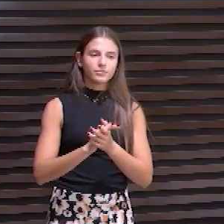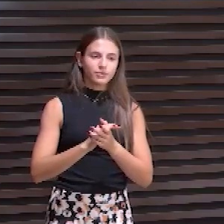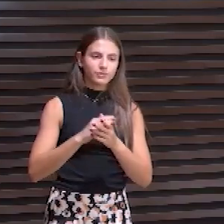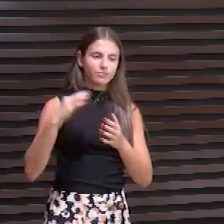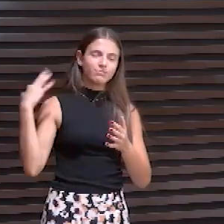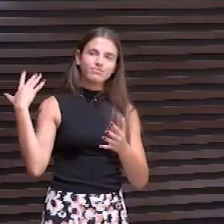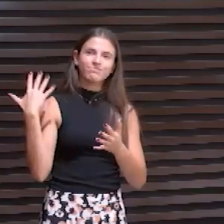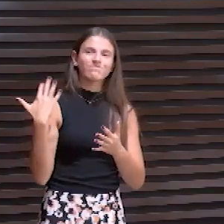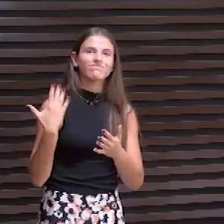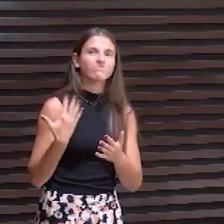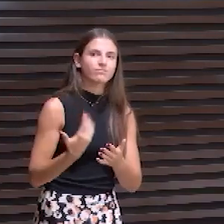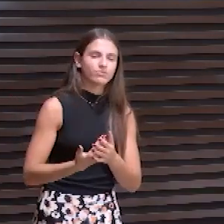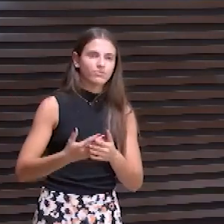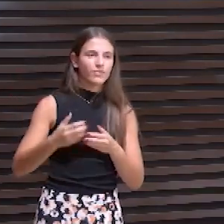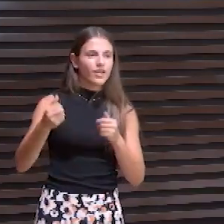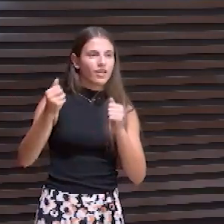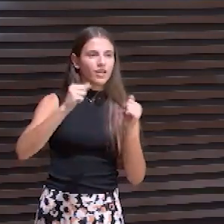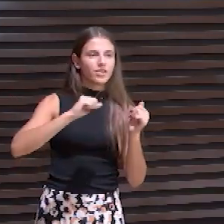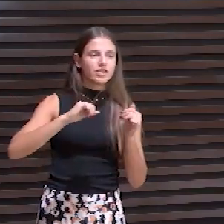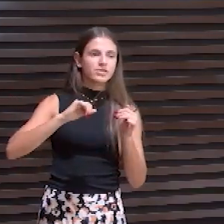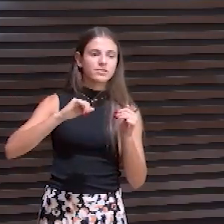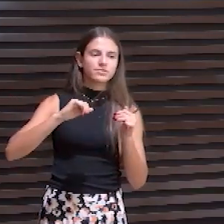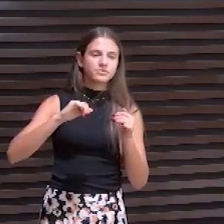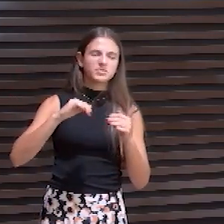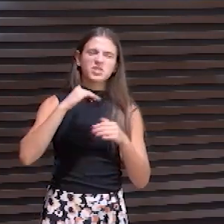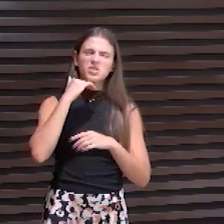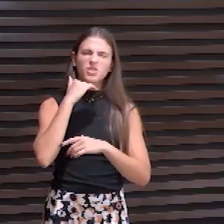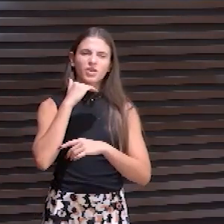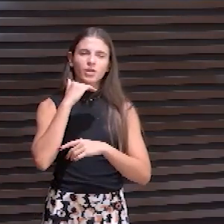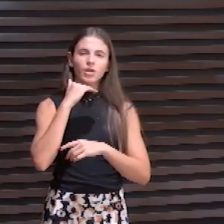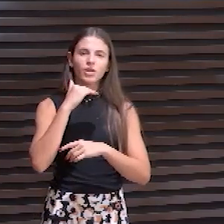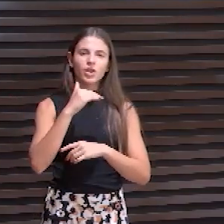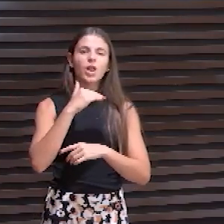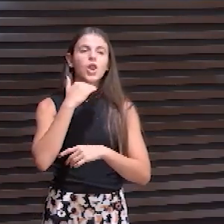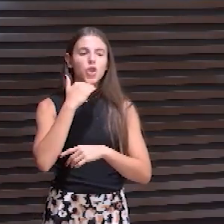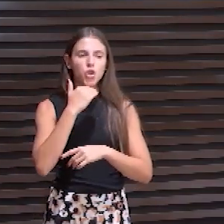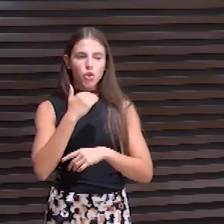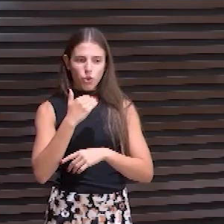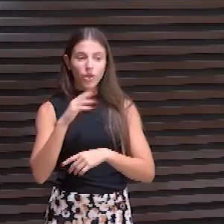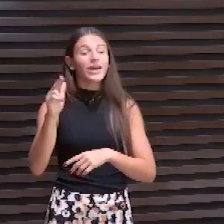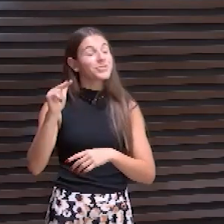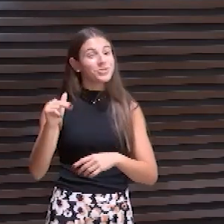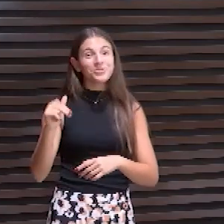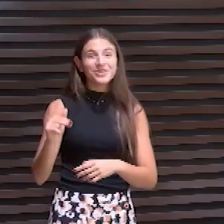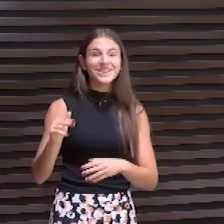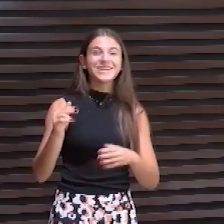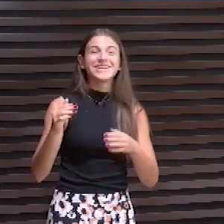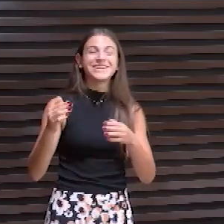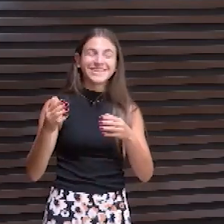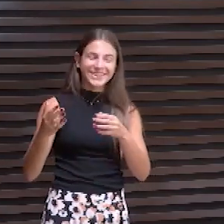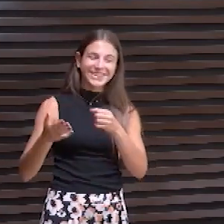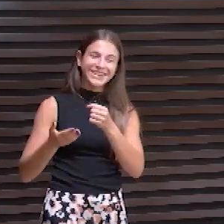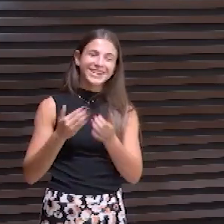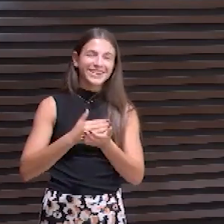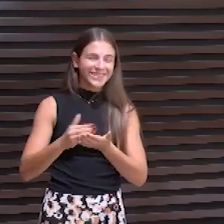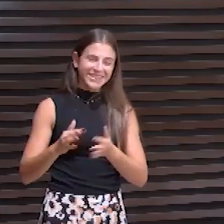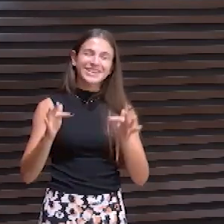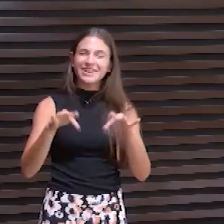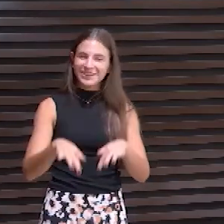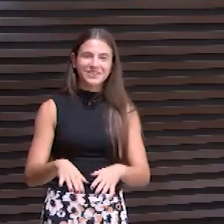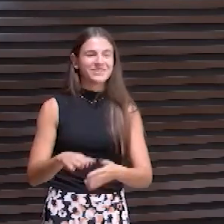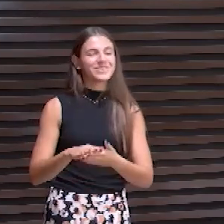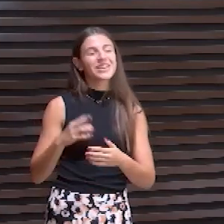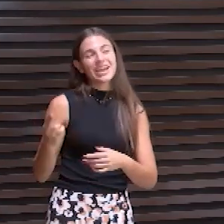nunca tiveram origem, nunca tiveram início, nunca terão fim, são eternos o Pai e o Filho.